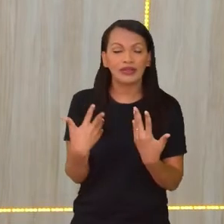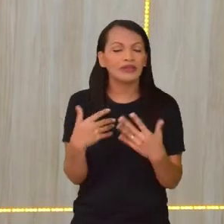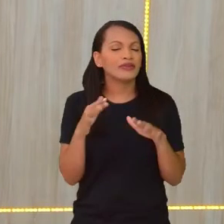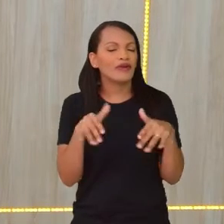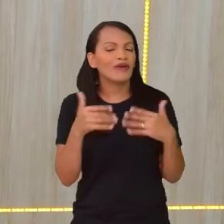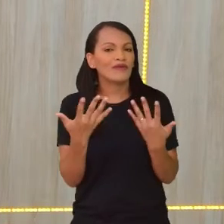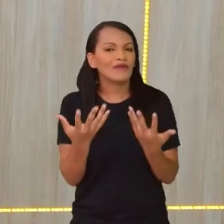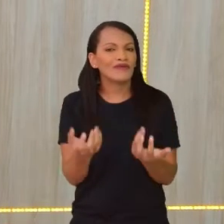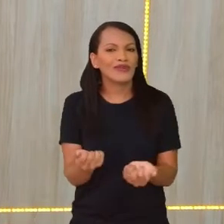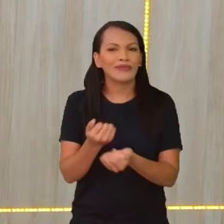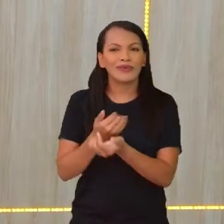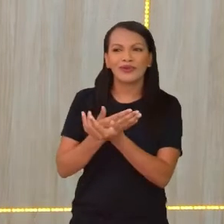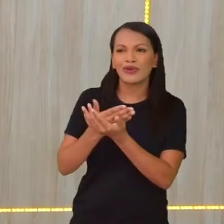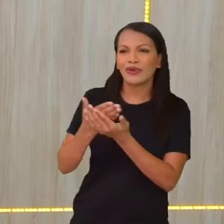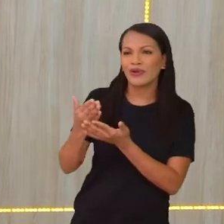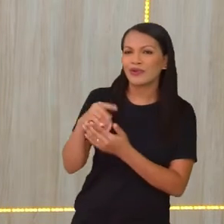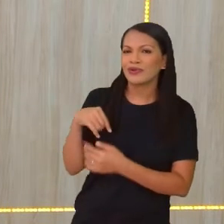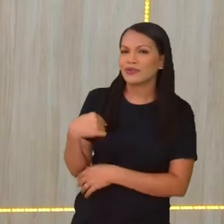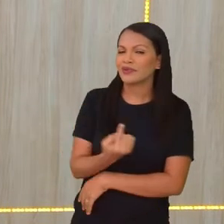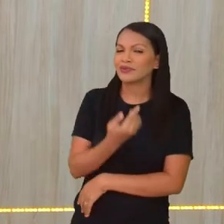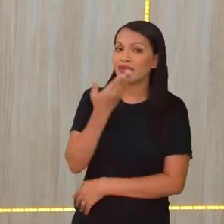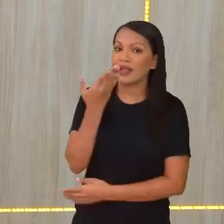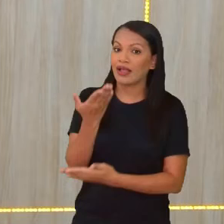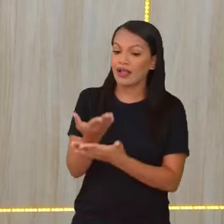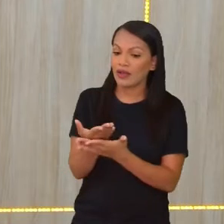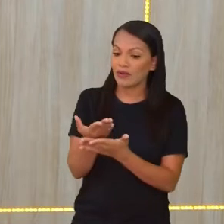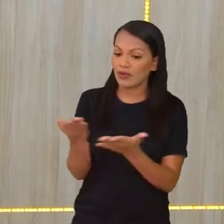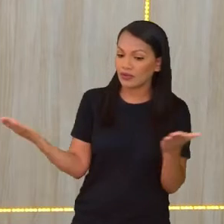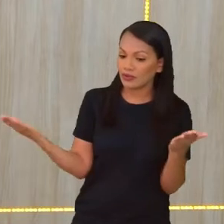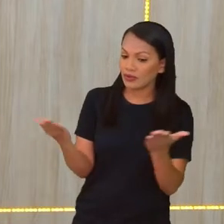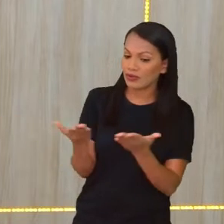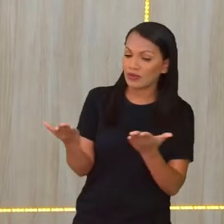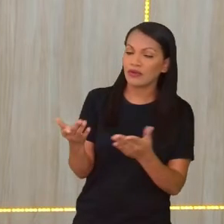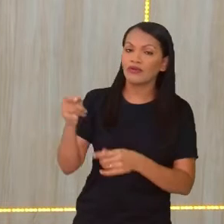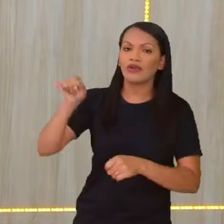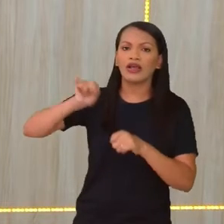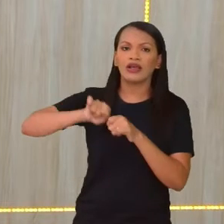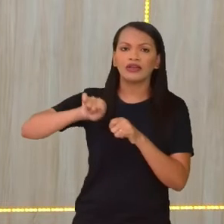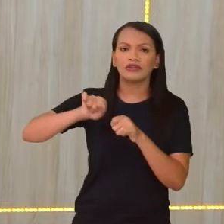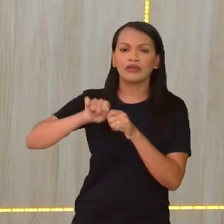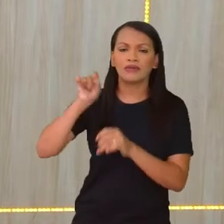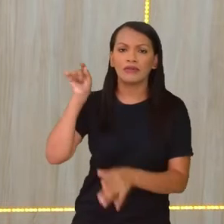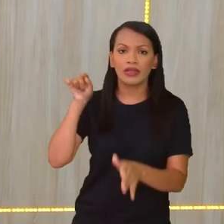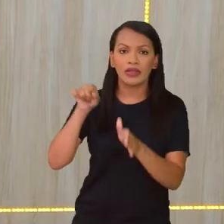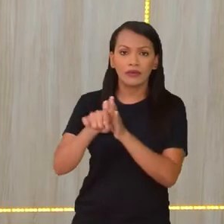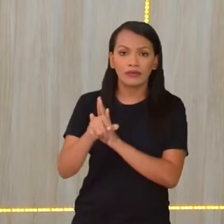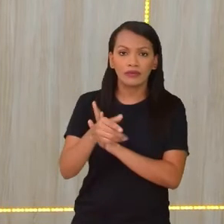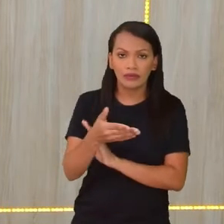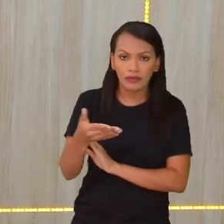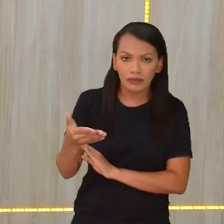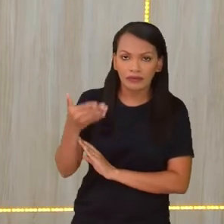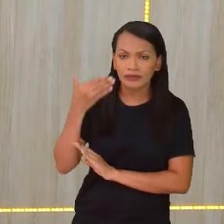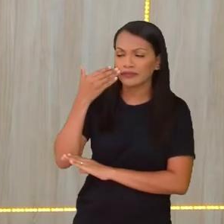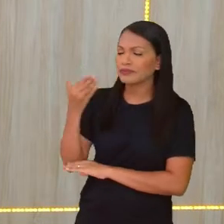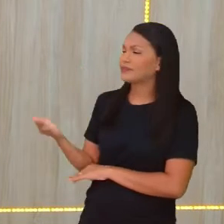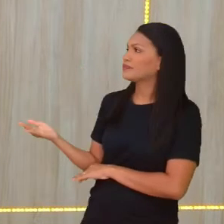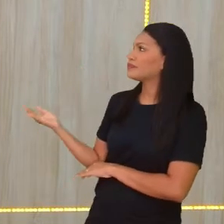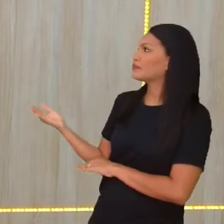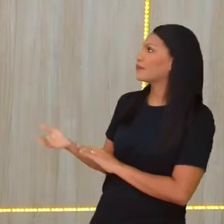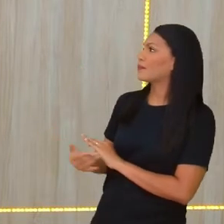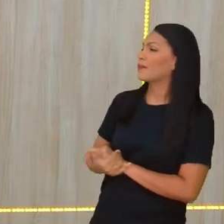vamos começar a nossa aula de hoje, deixando essa pergunta para vocês